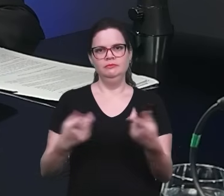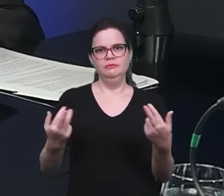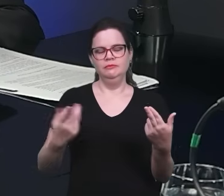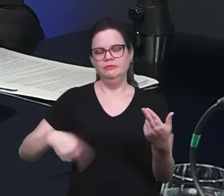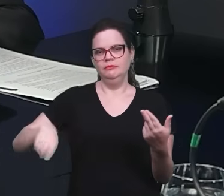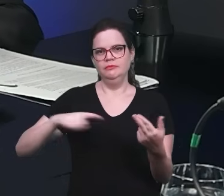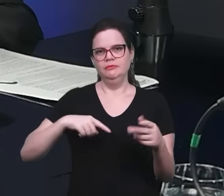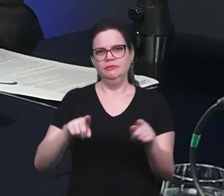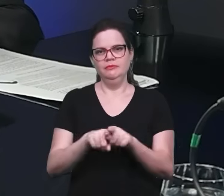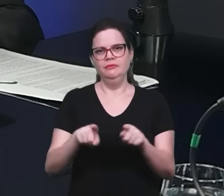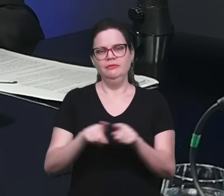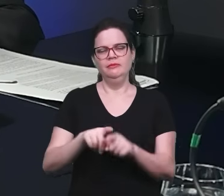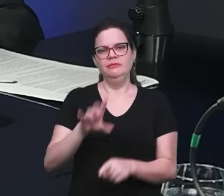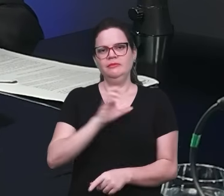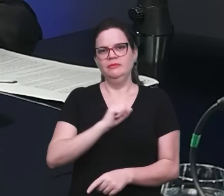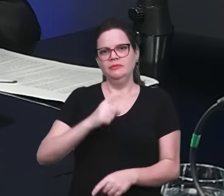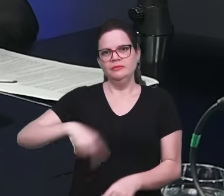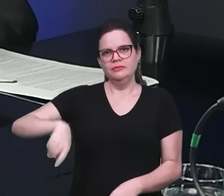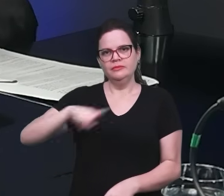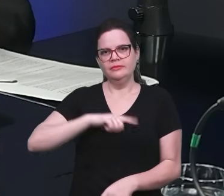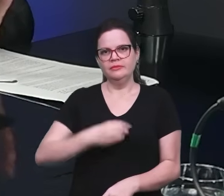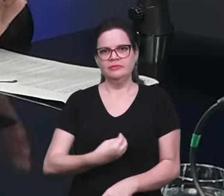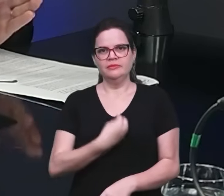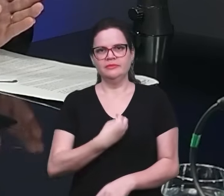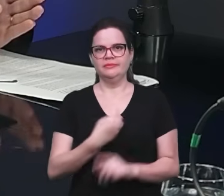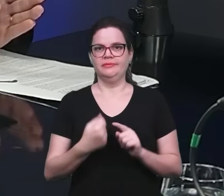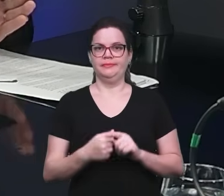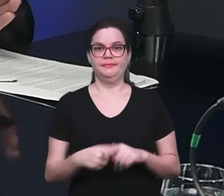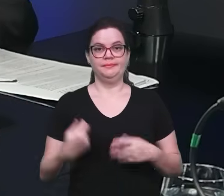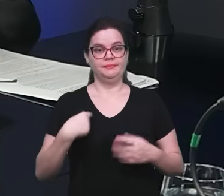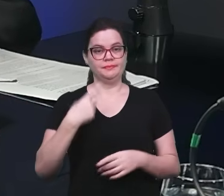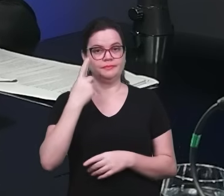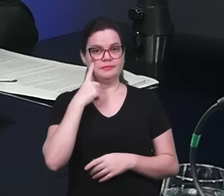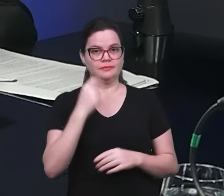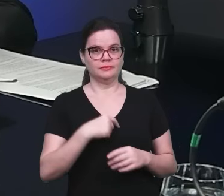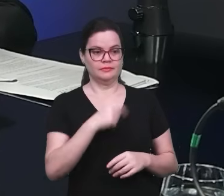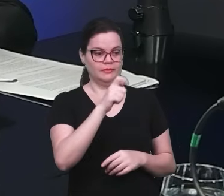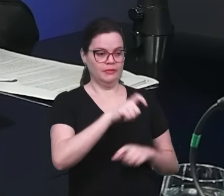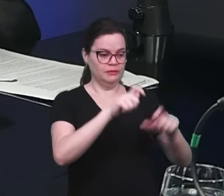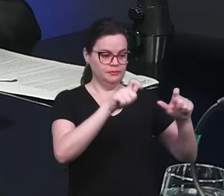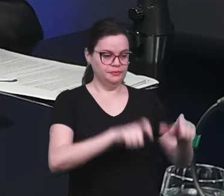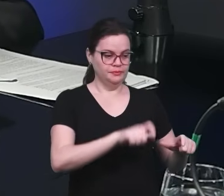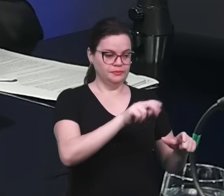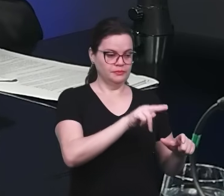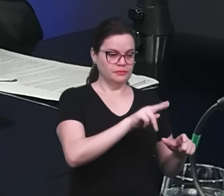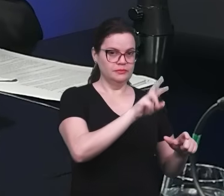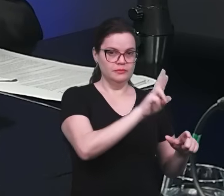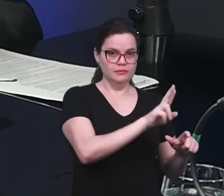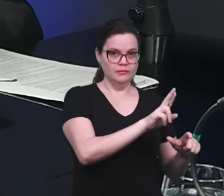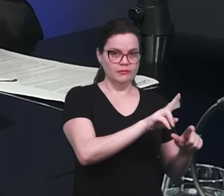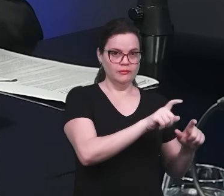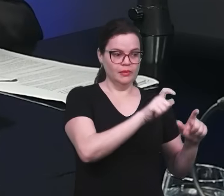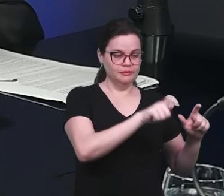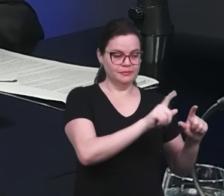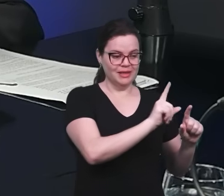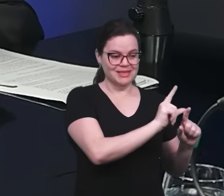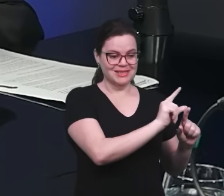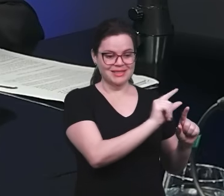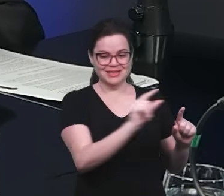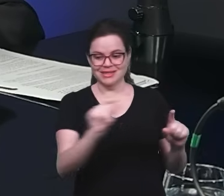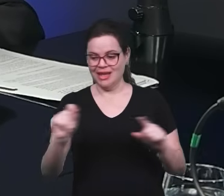nossos dias. E um aspecto é sair de onde e ir para onde. O chamado, ele tem isso.